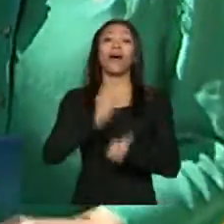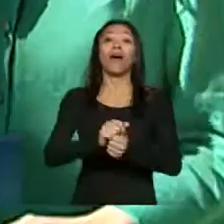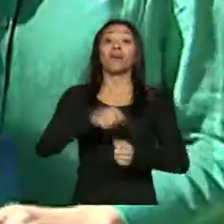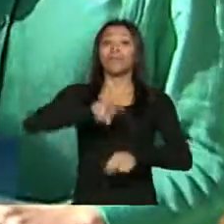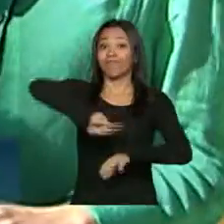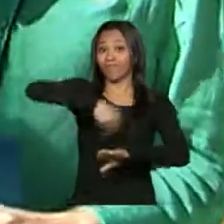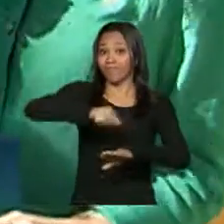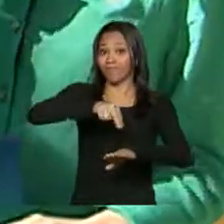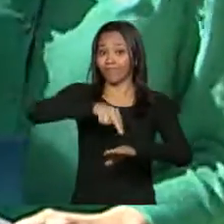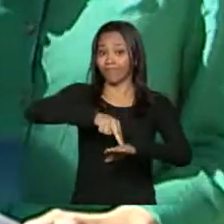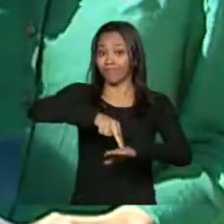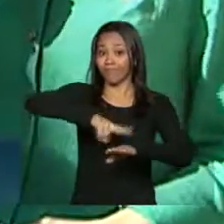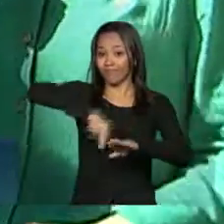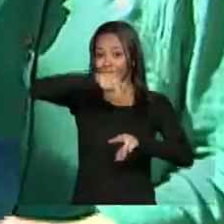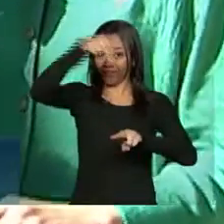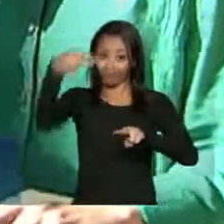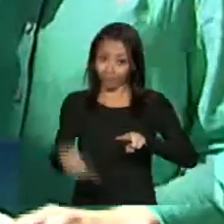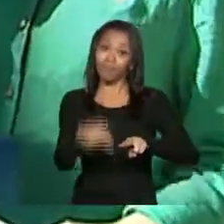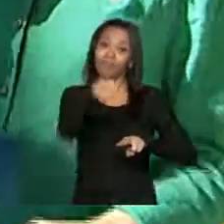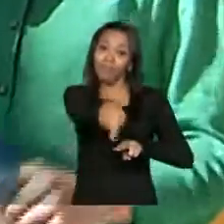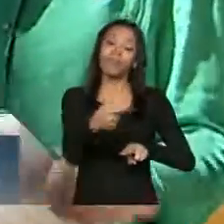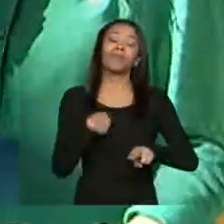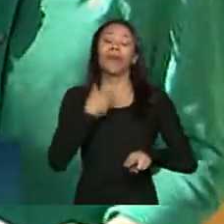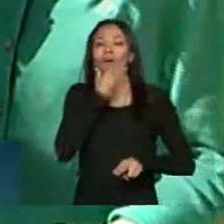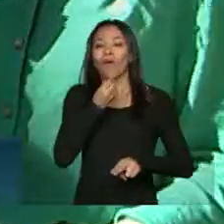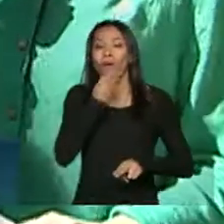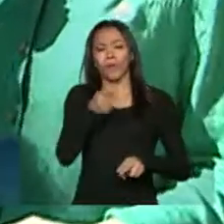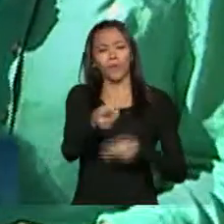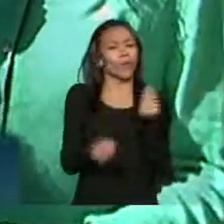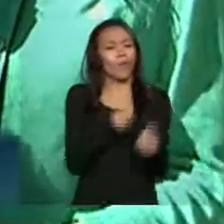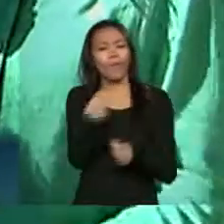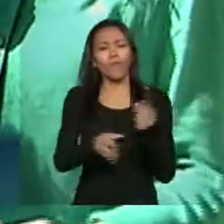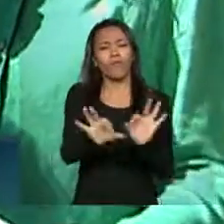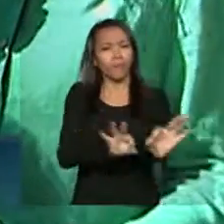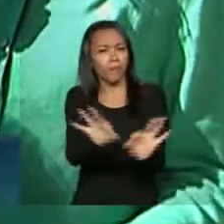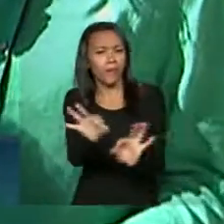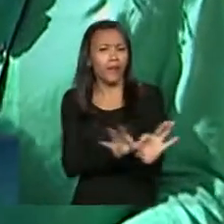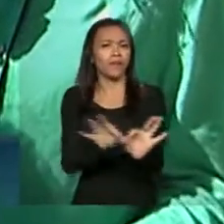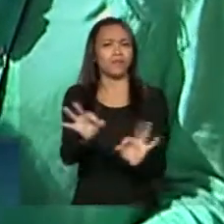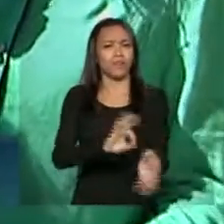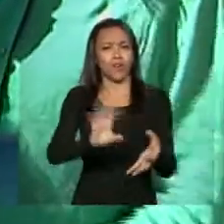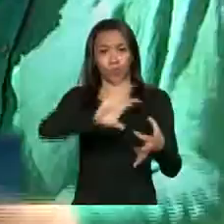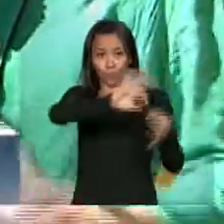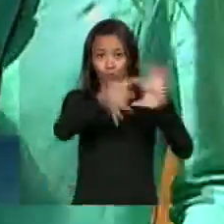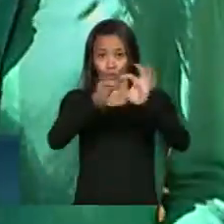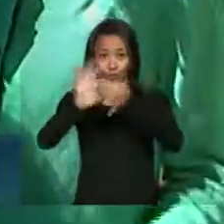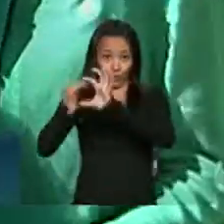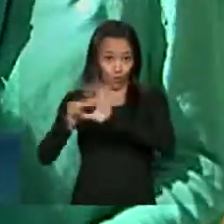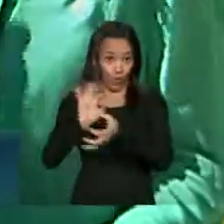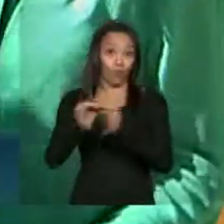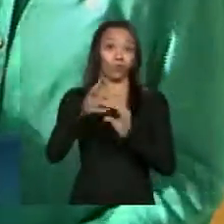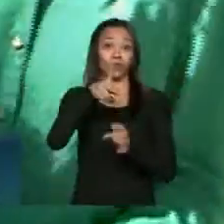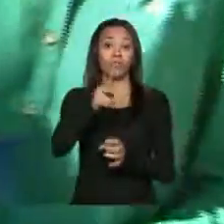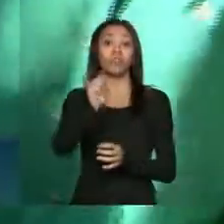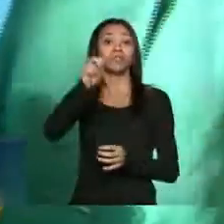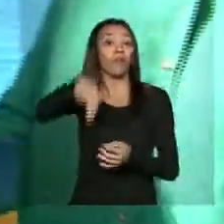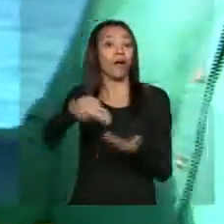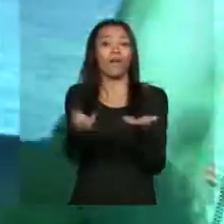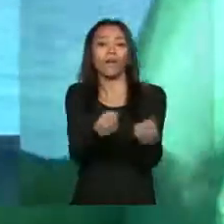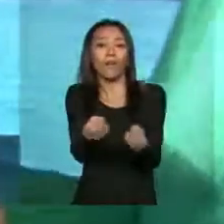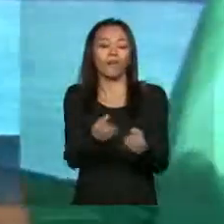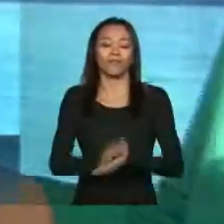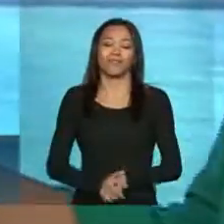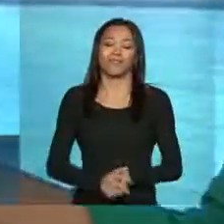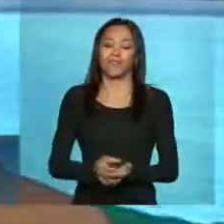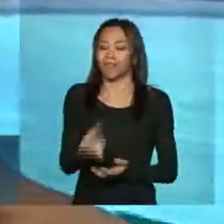artista haste artística masculina arthur me conta como está a preparação aí pros jogos pan-americanos como é que a expectativa da tim